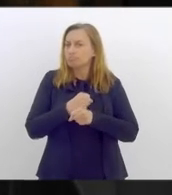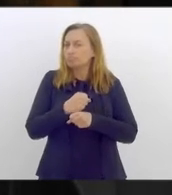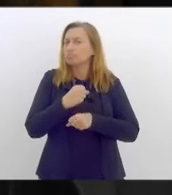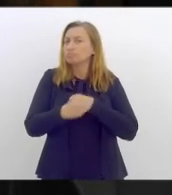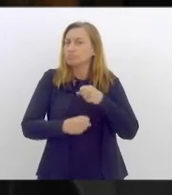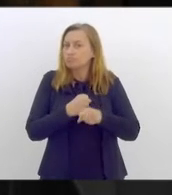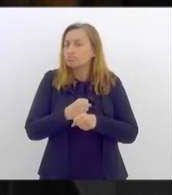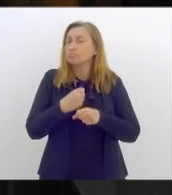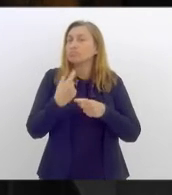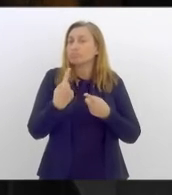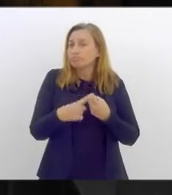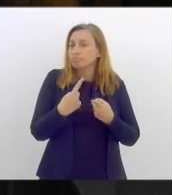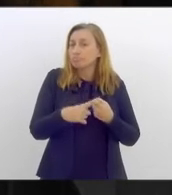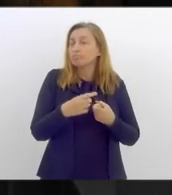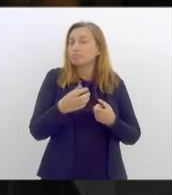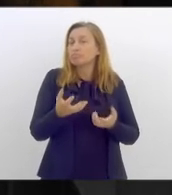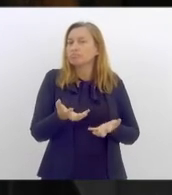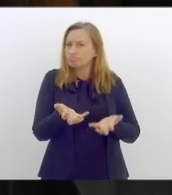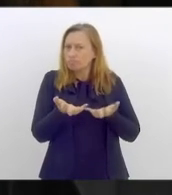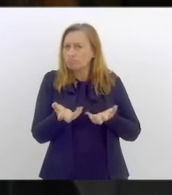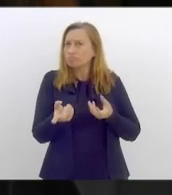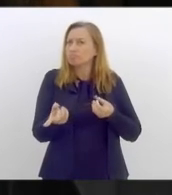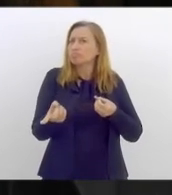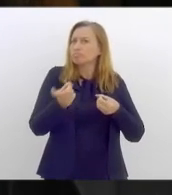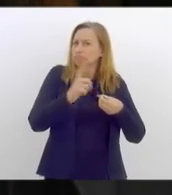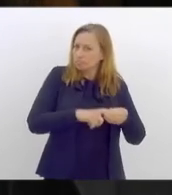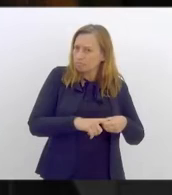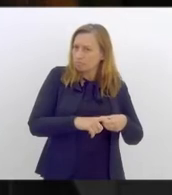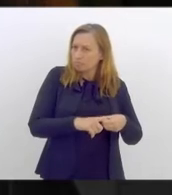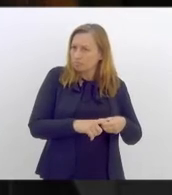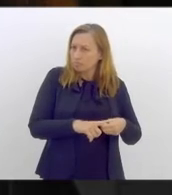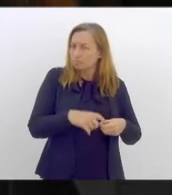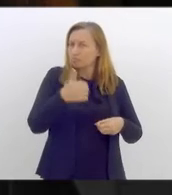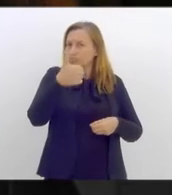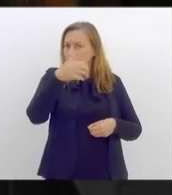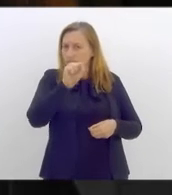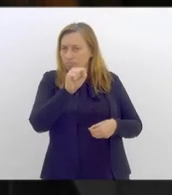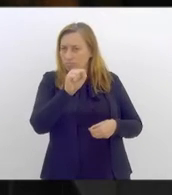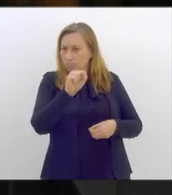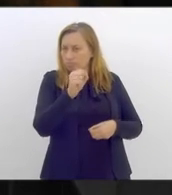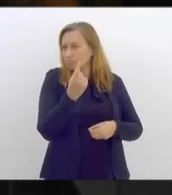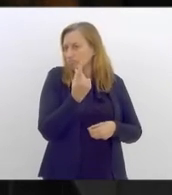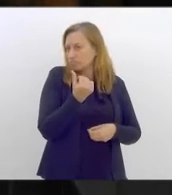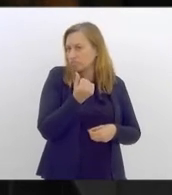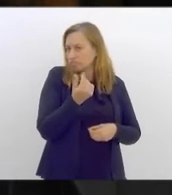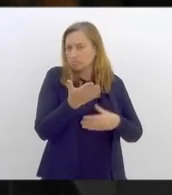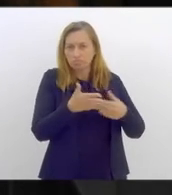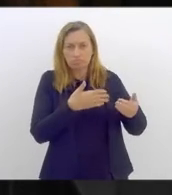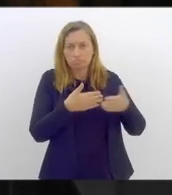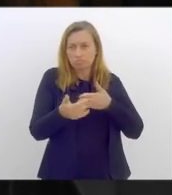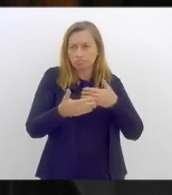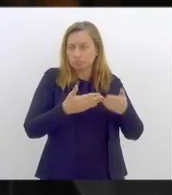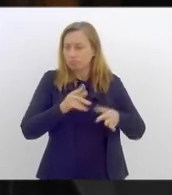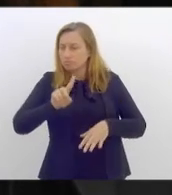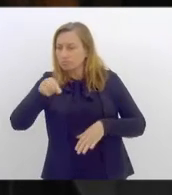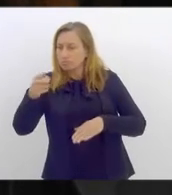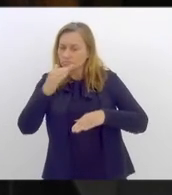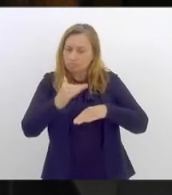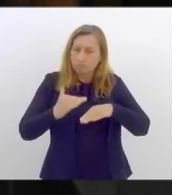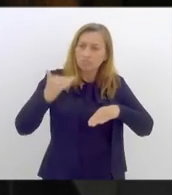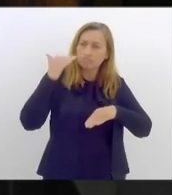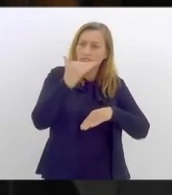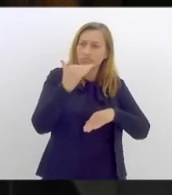porque se quiser voltar alíquota de 18 para qualquer alíquota superior a essa